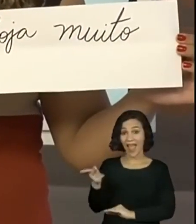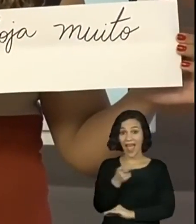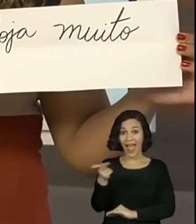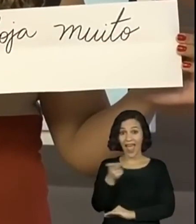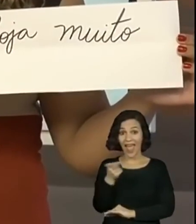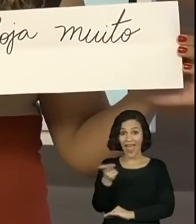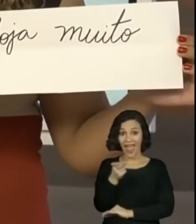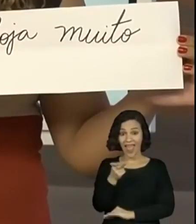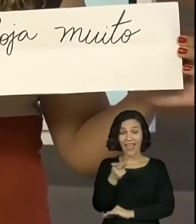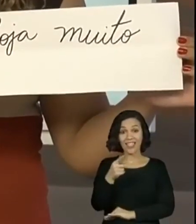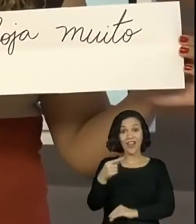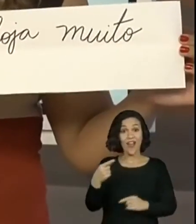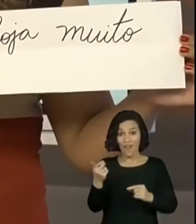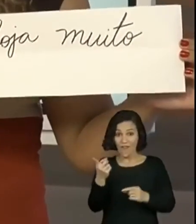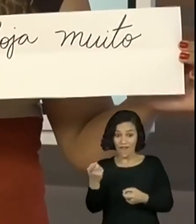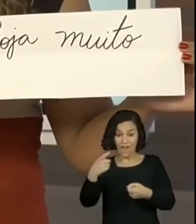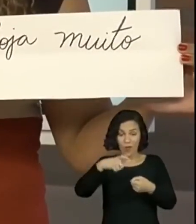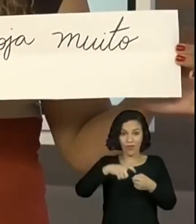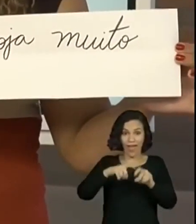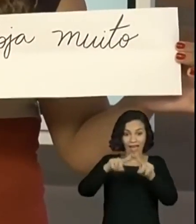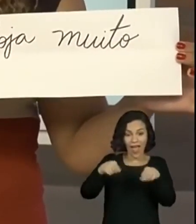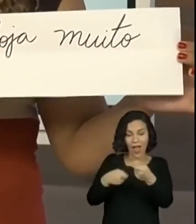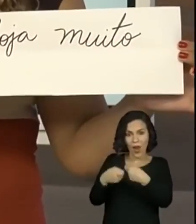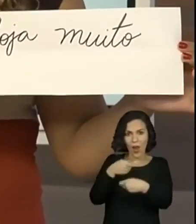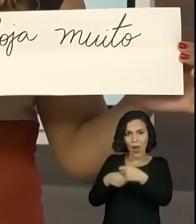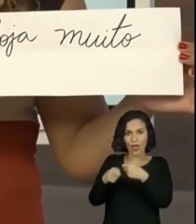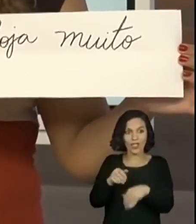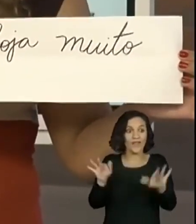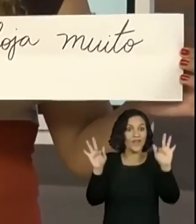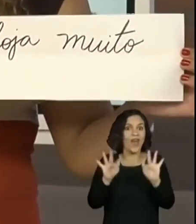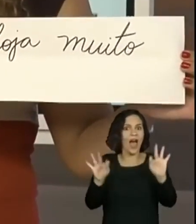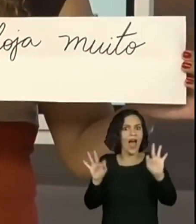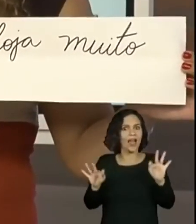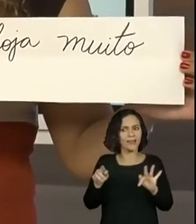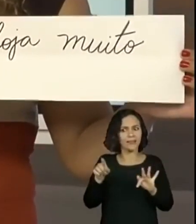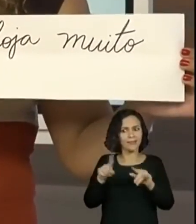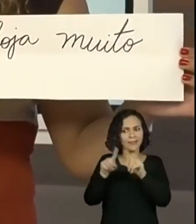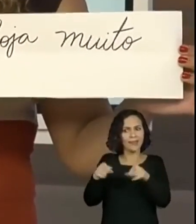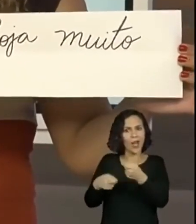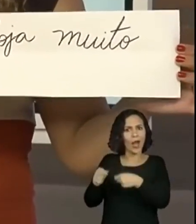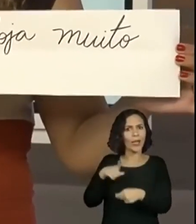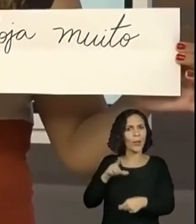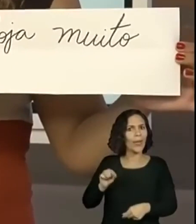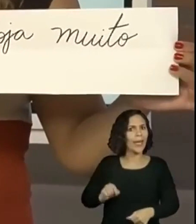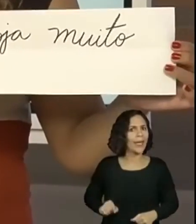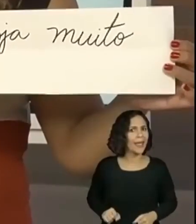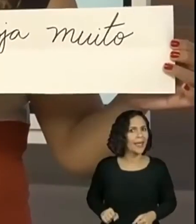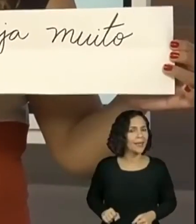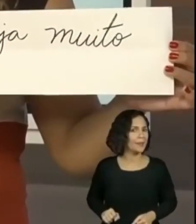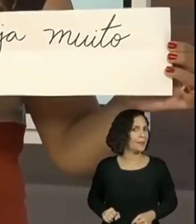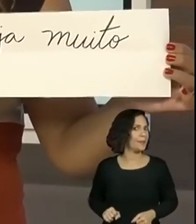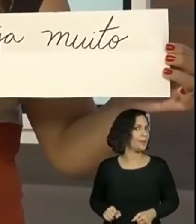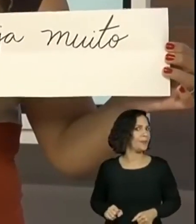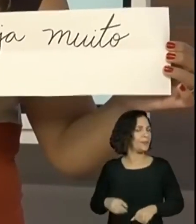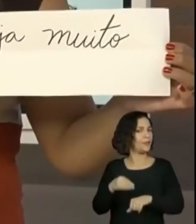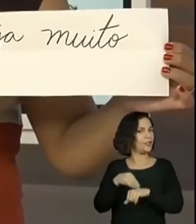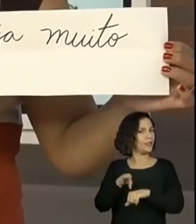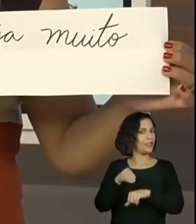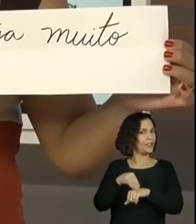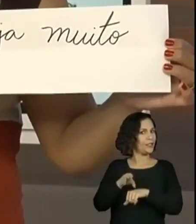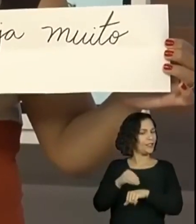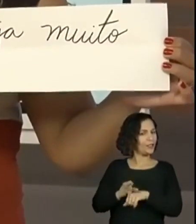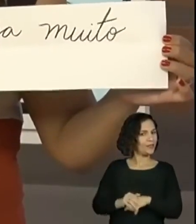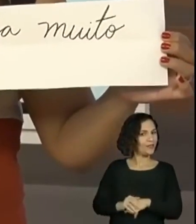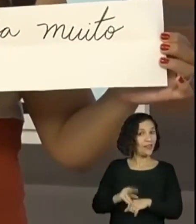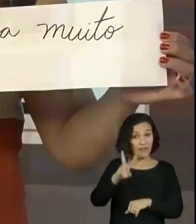Muito felizes. Elas voltarão da loja muito felizes. Será que vai ter felizes. Nessa loja, hein? Meu Deus do céu. Olha, eu já dando não as é? Dicas, hein? E